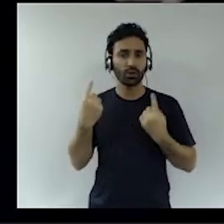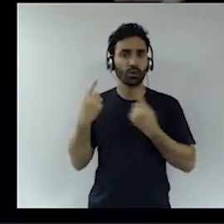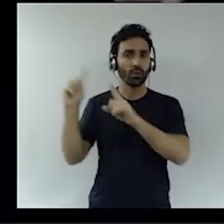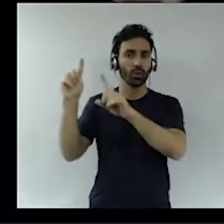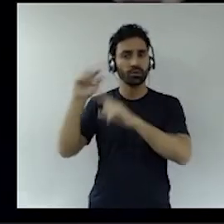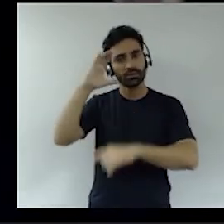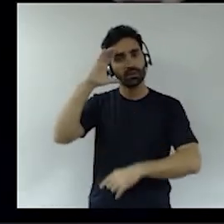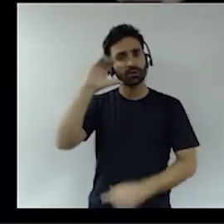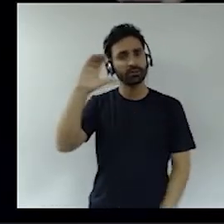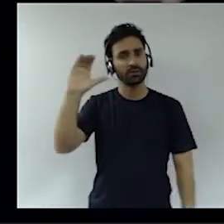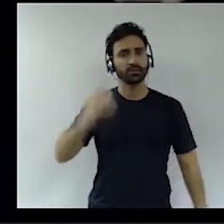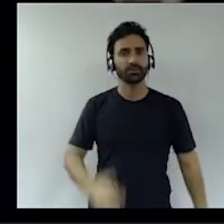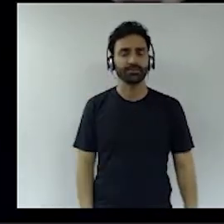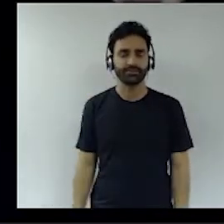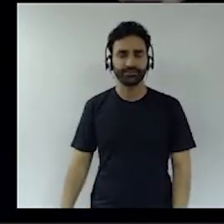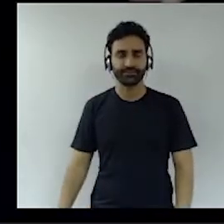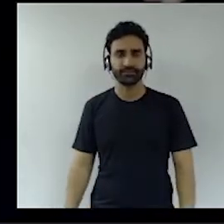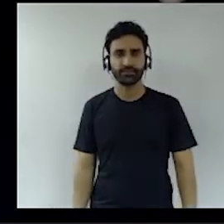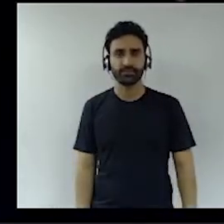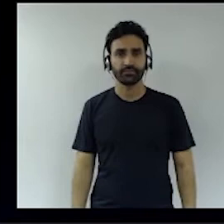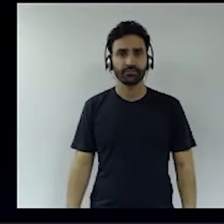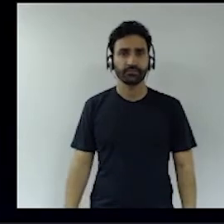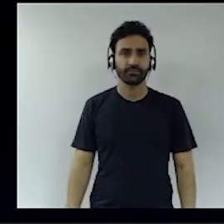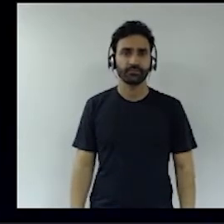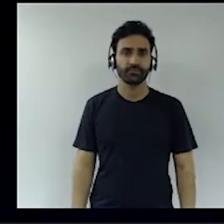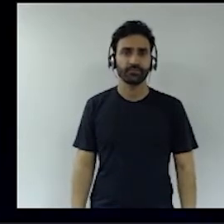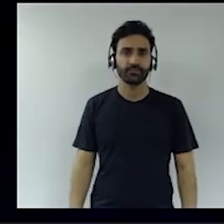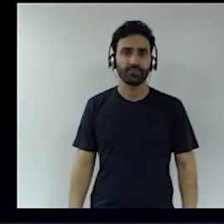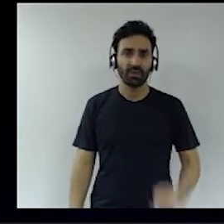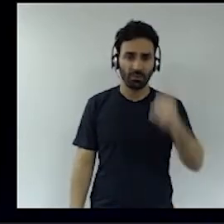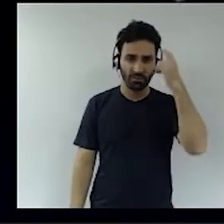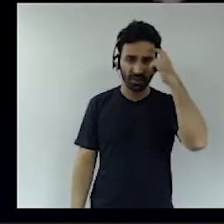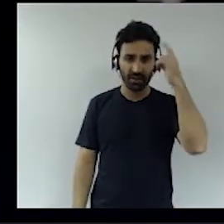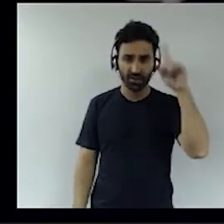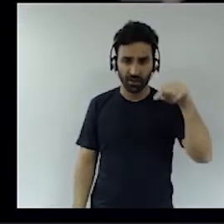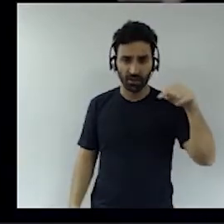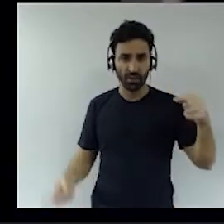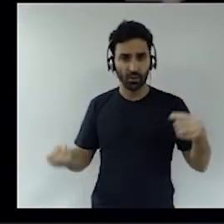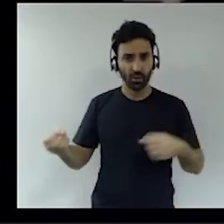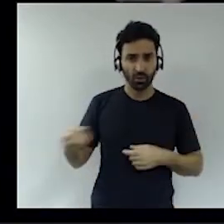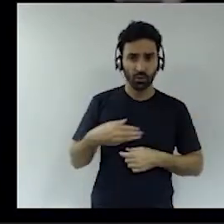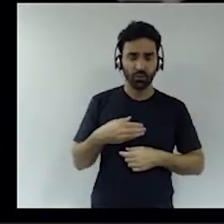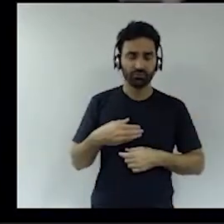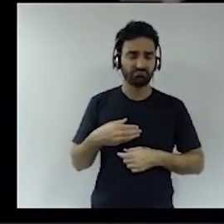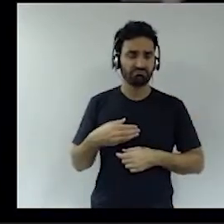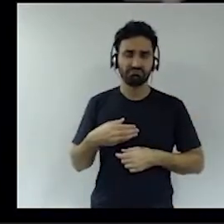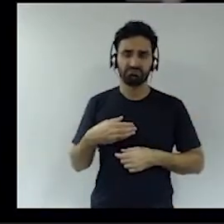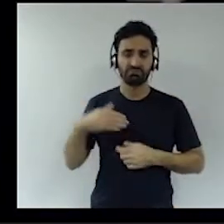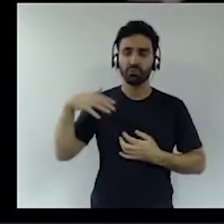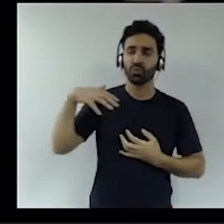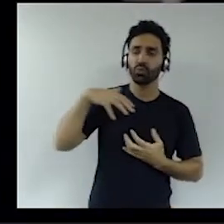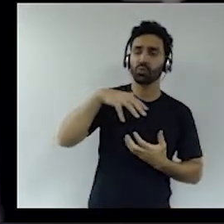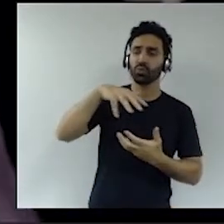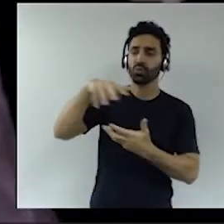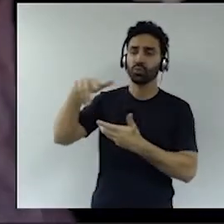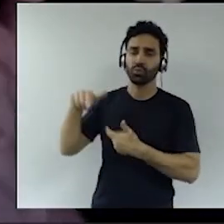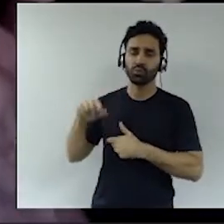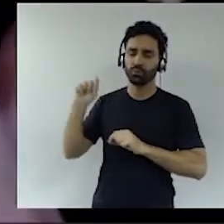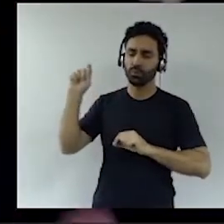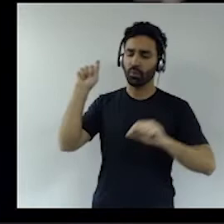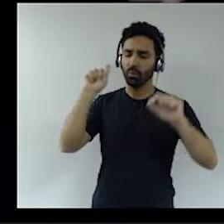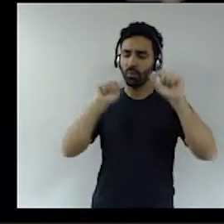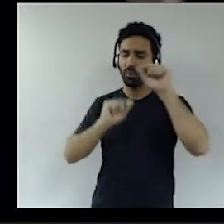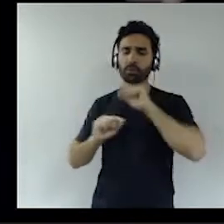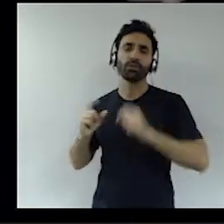científicas. Isso também já não é novidade no cenário mundial.